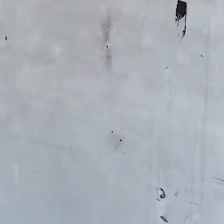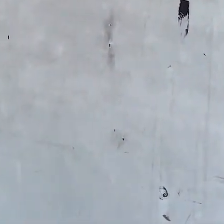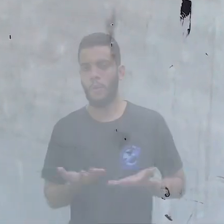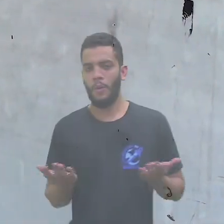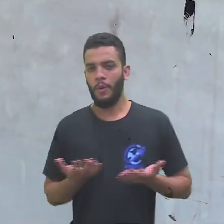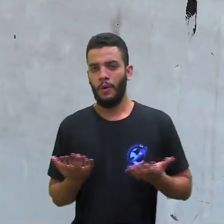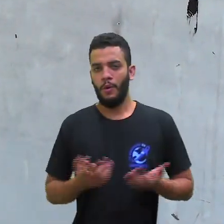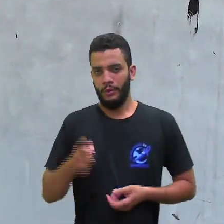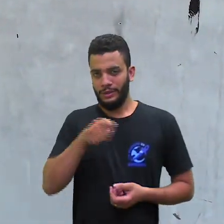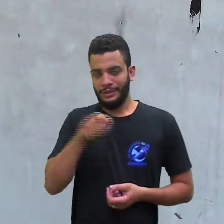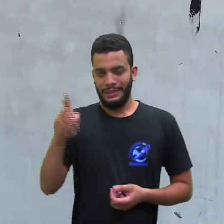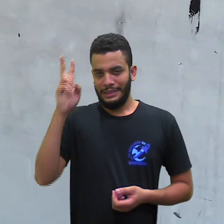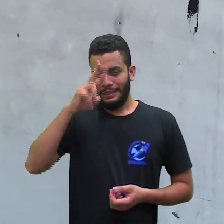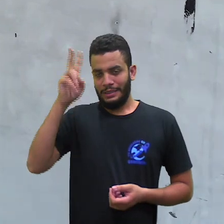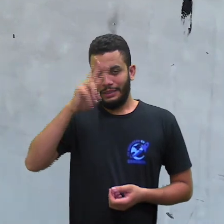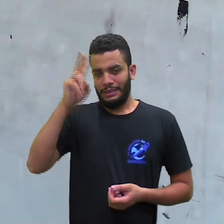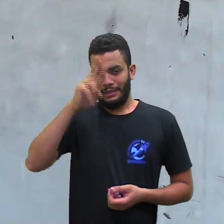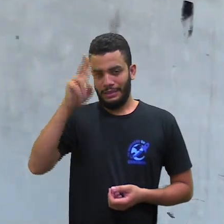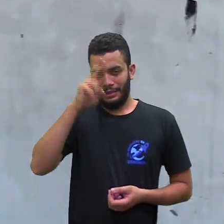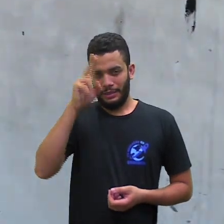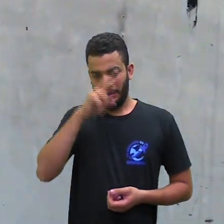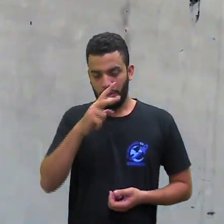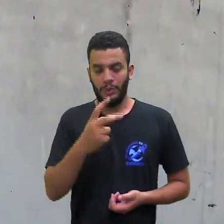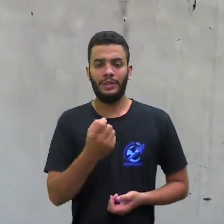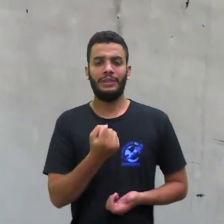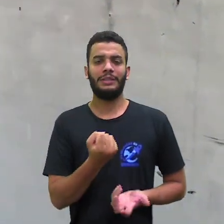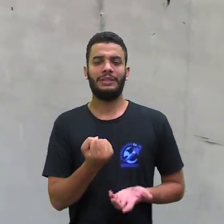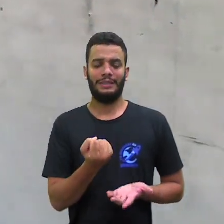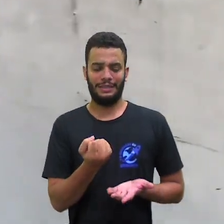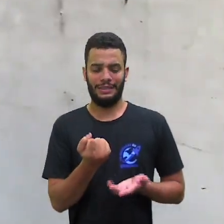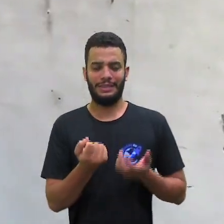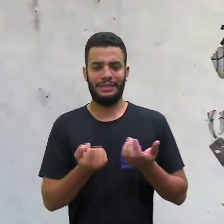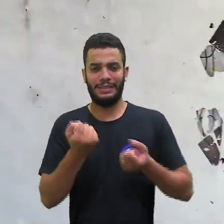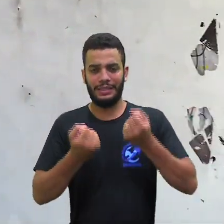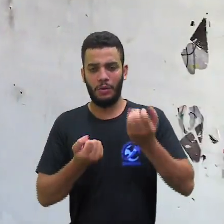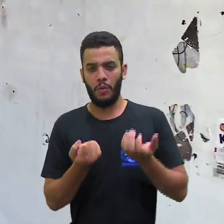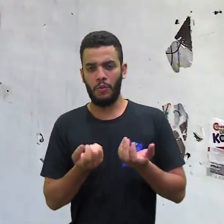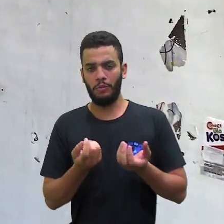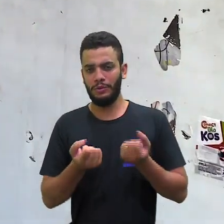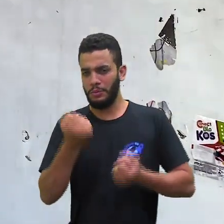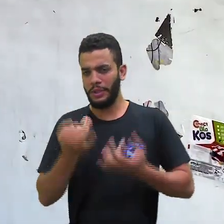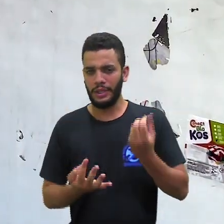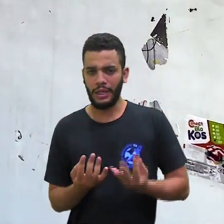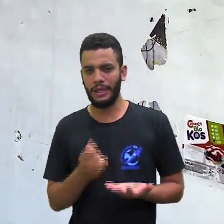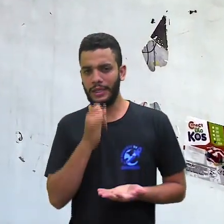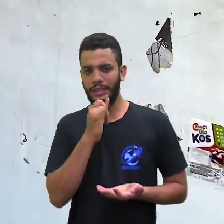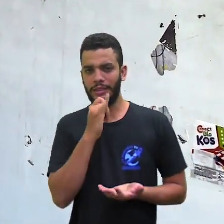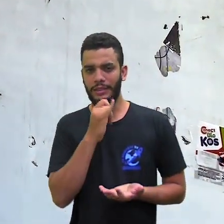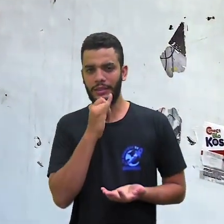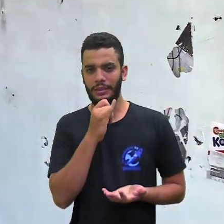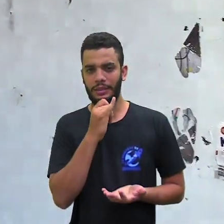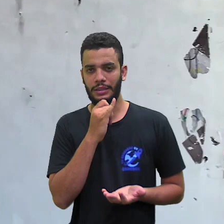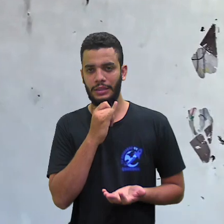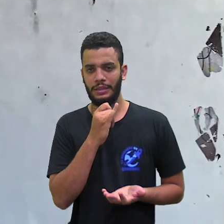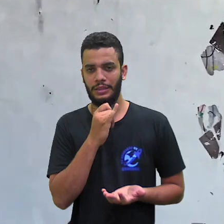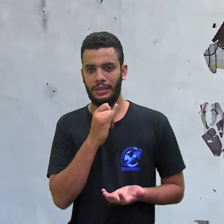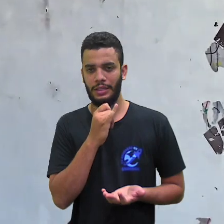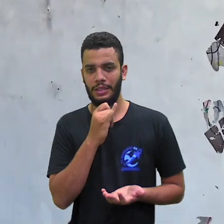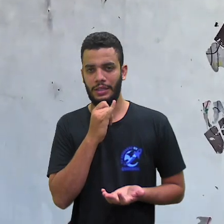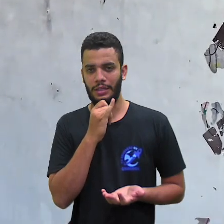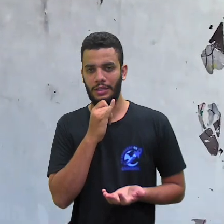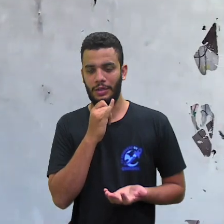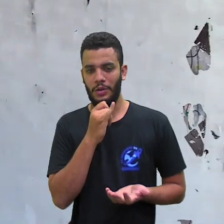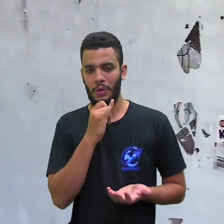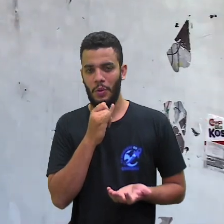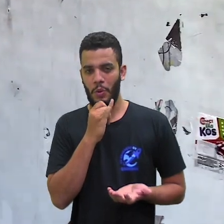Quem lembra? C-U. E depois? Ru. Como é o Ru?